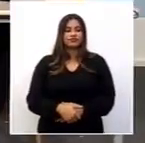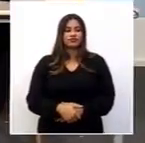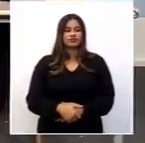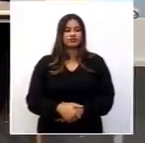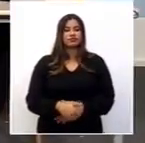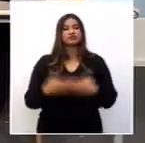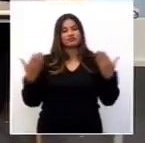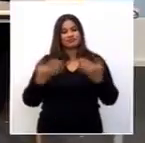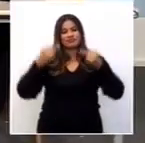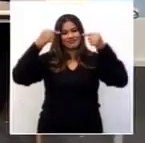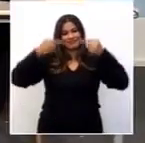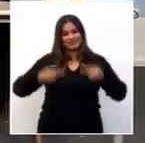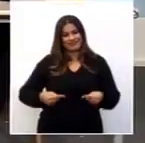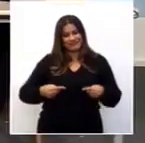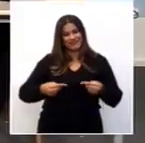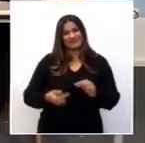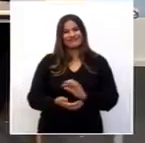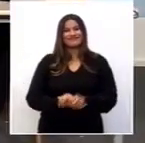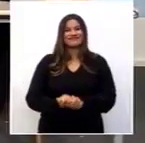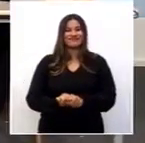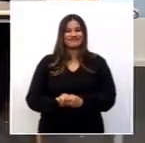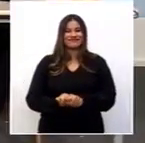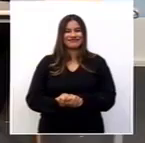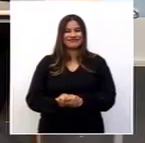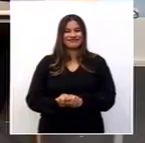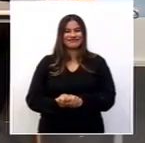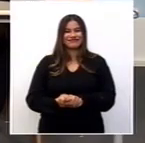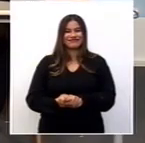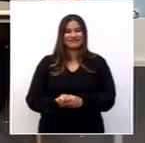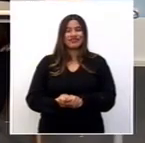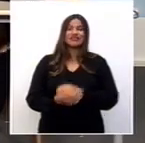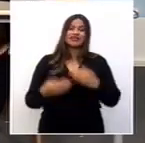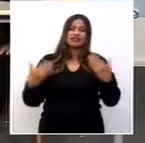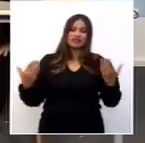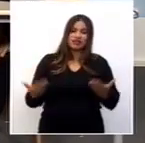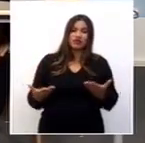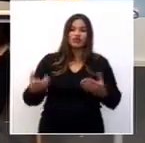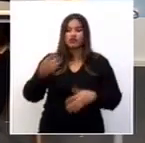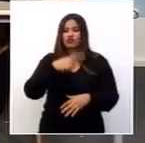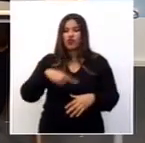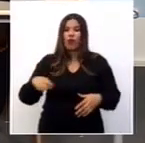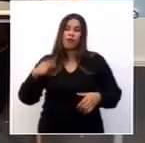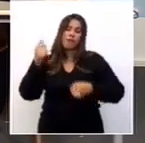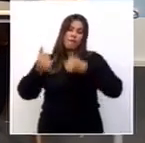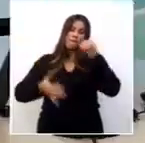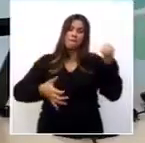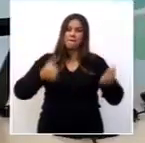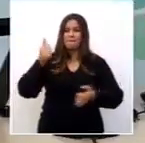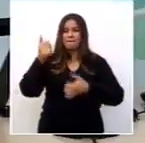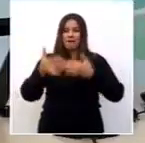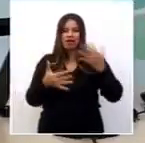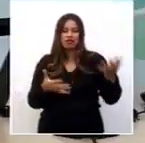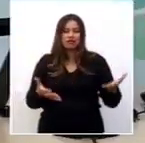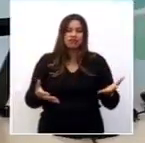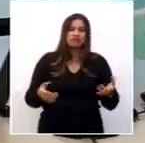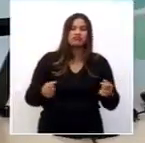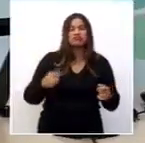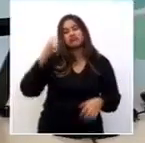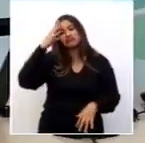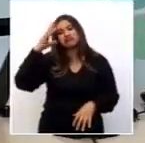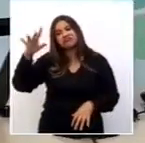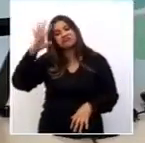Vamos ao desafio, professora Daniela? Vamos. Diante, então, de todas as considerações que nós fizemos, da sua